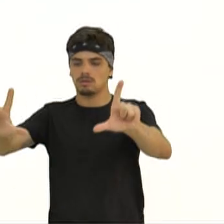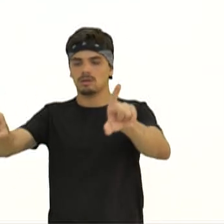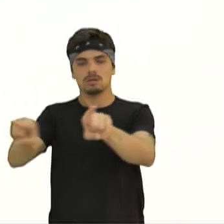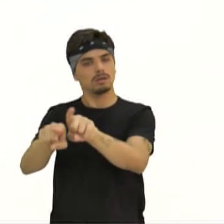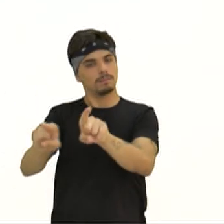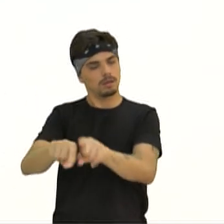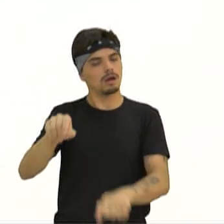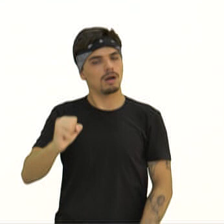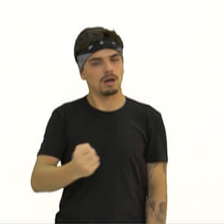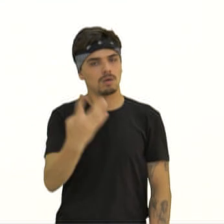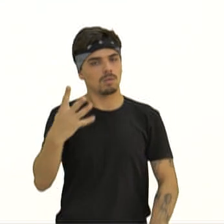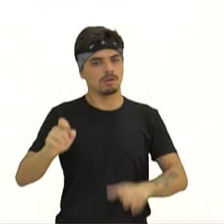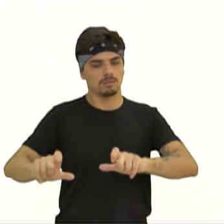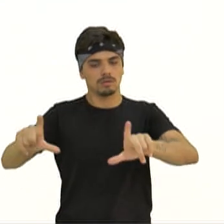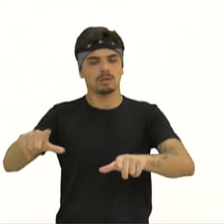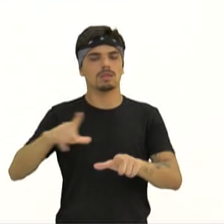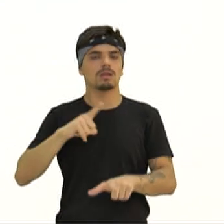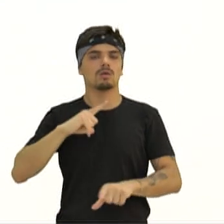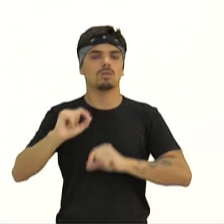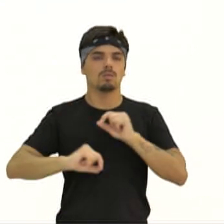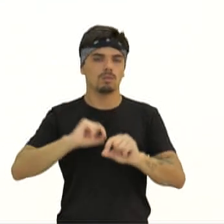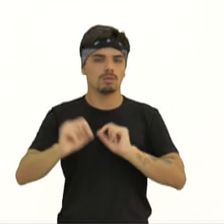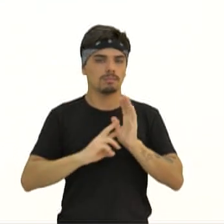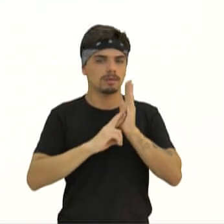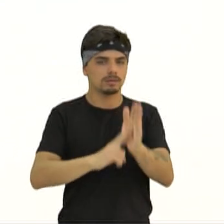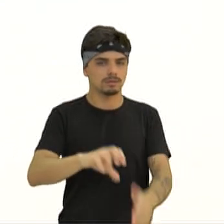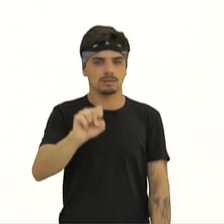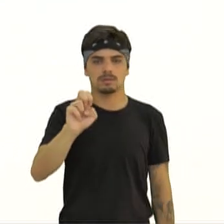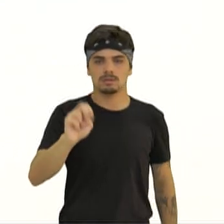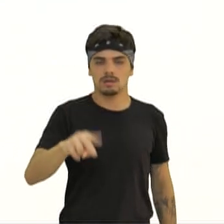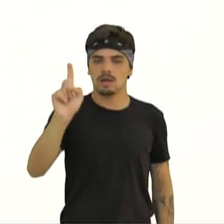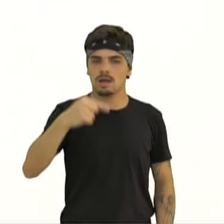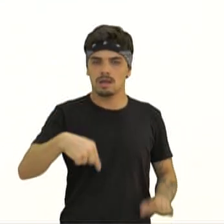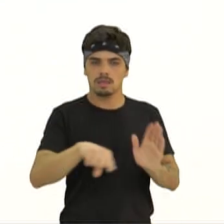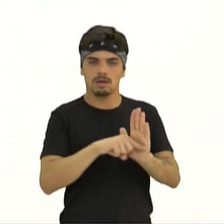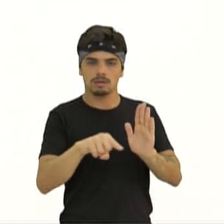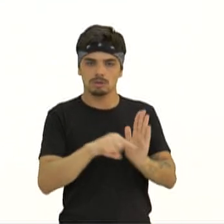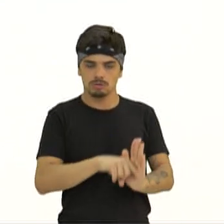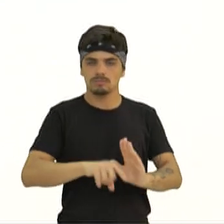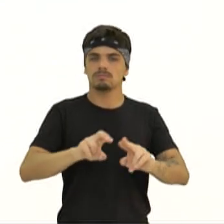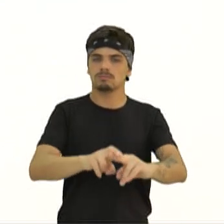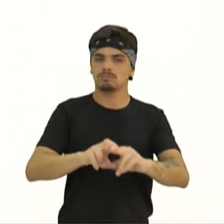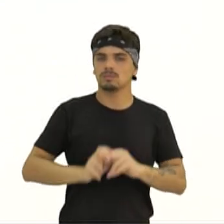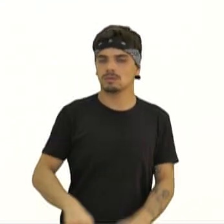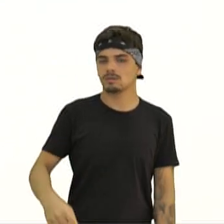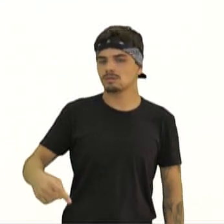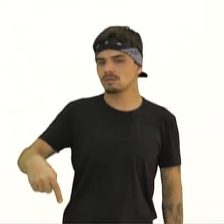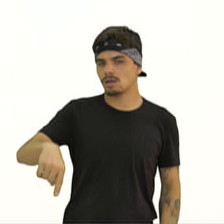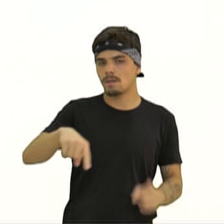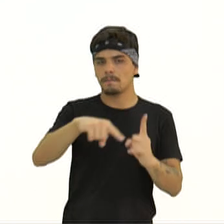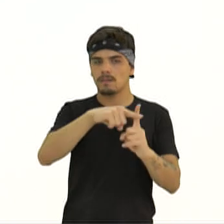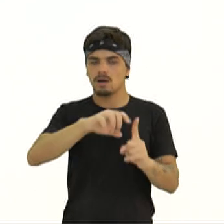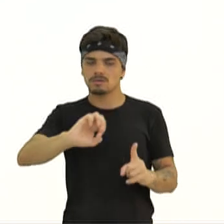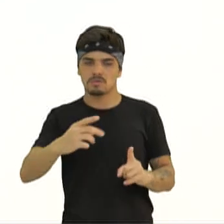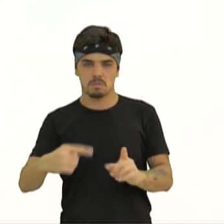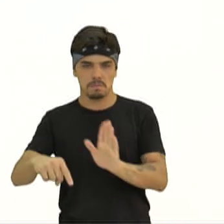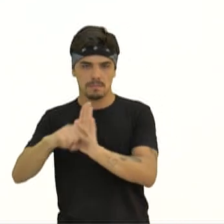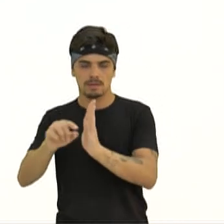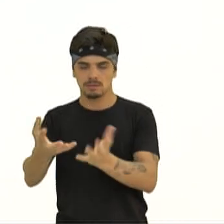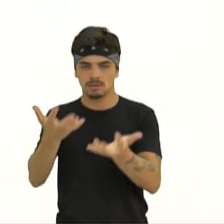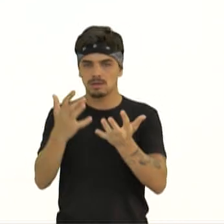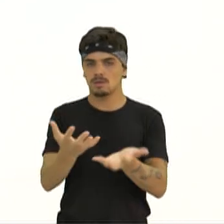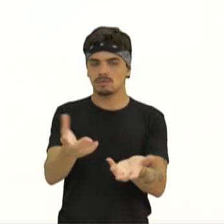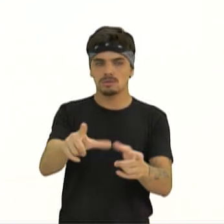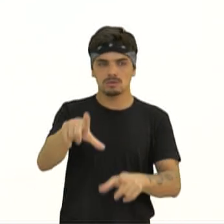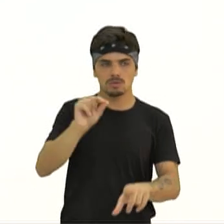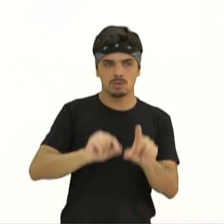quarto quadrante, o que a gente tem da representação do seno? Negativo. Então, esse mais ou menos, né, eu escolho